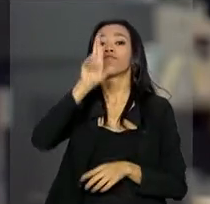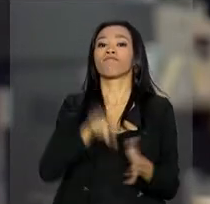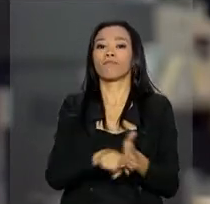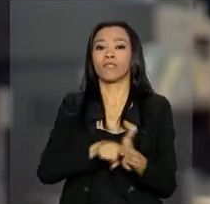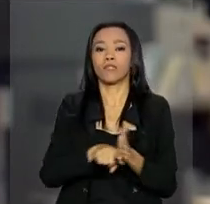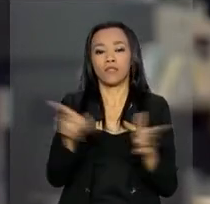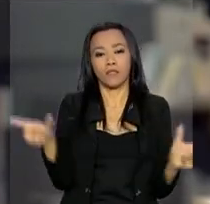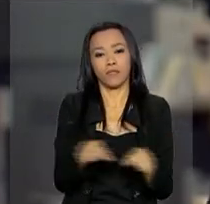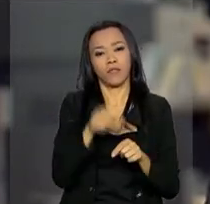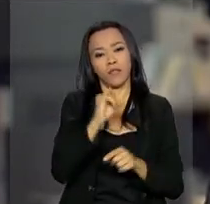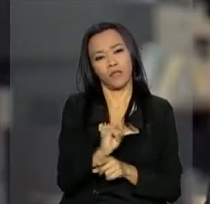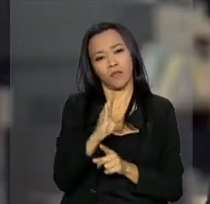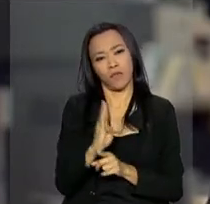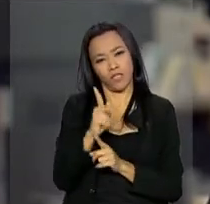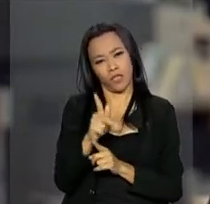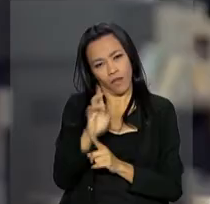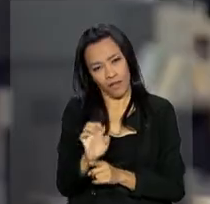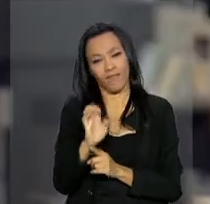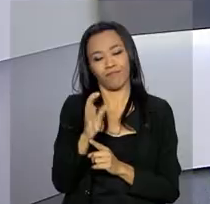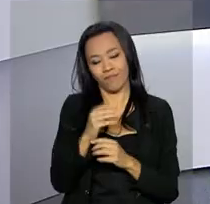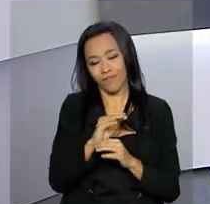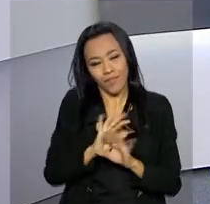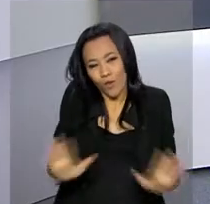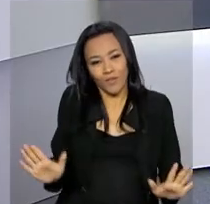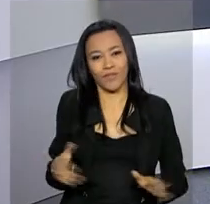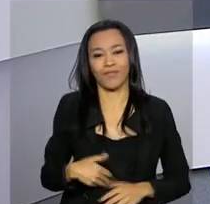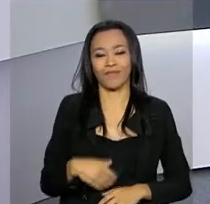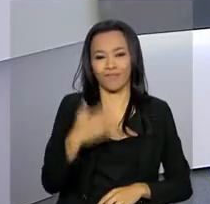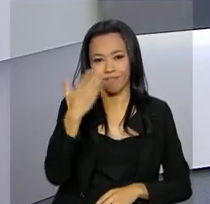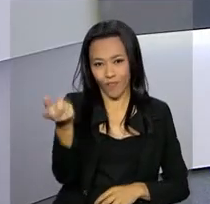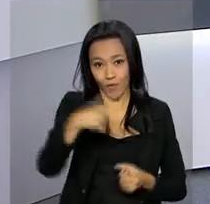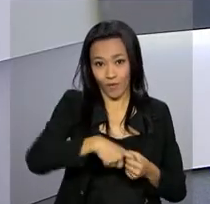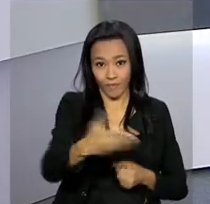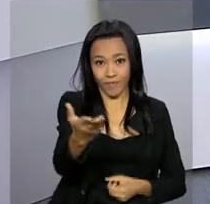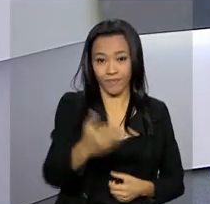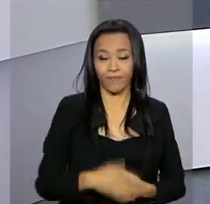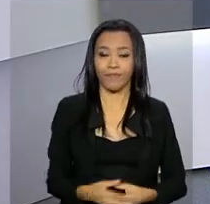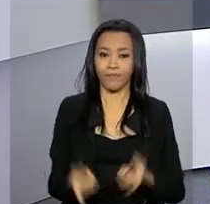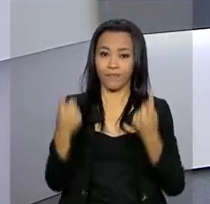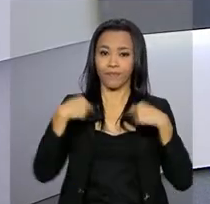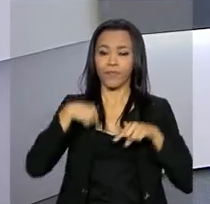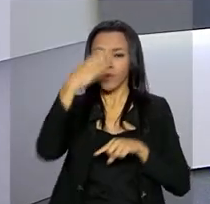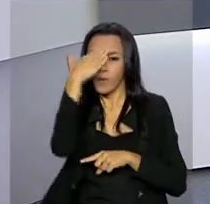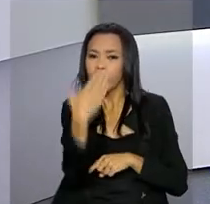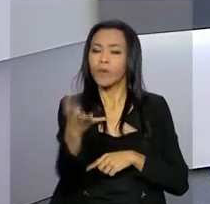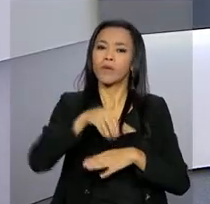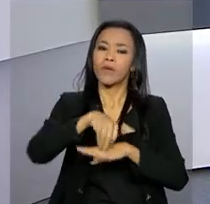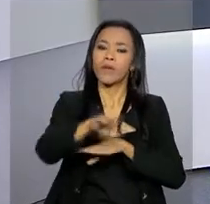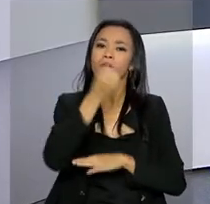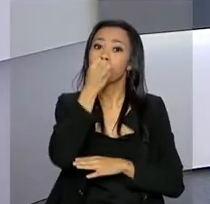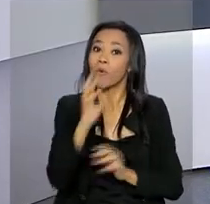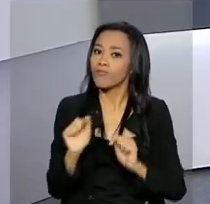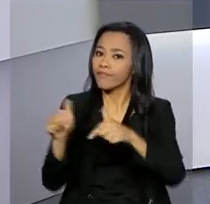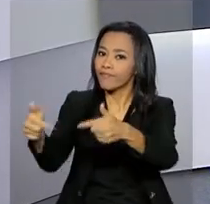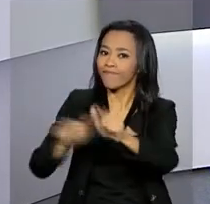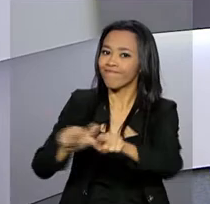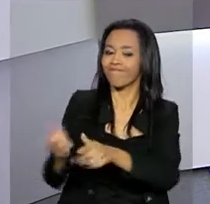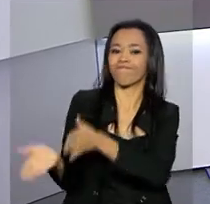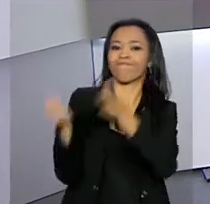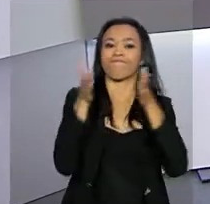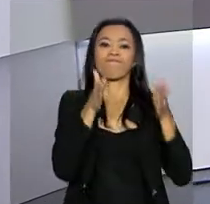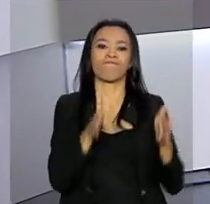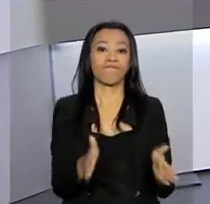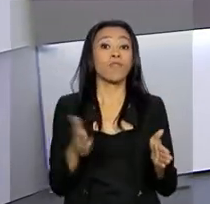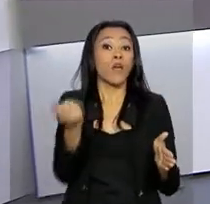hoje por enquanto é isso aqui renata volta com você mesmo dia em brasília obrigada saloias pelas suas informações bom trabalho para você e por